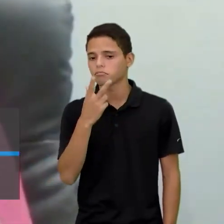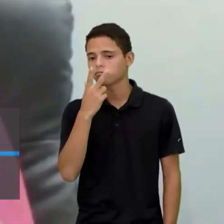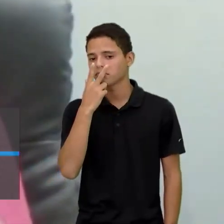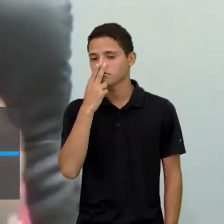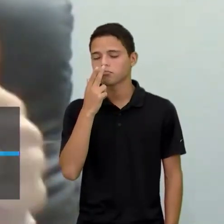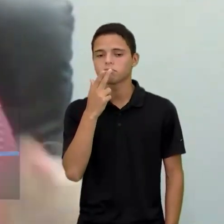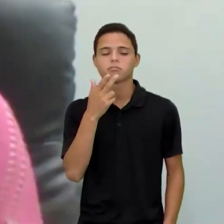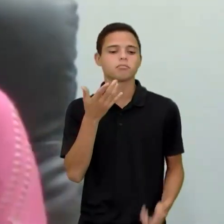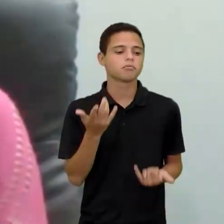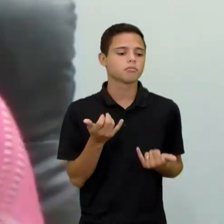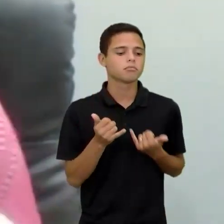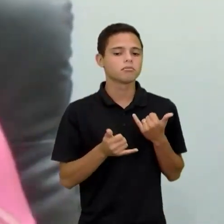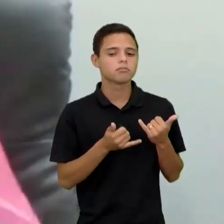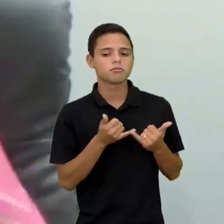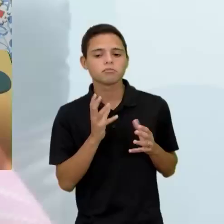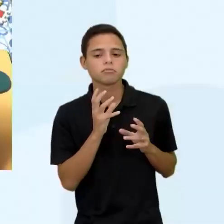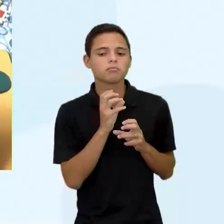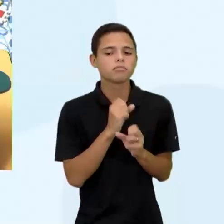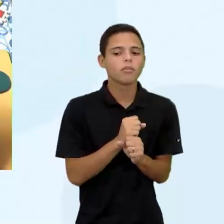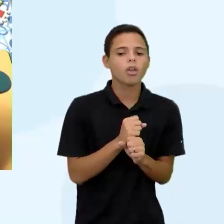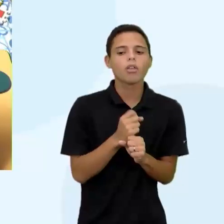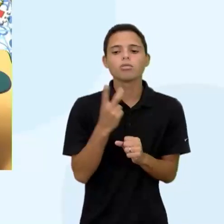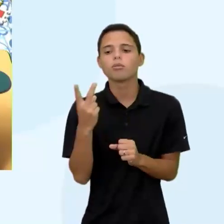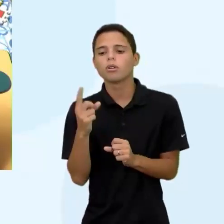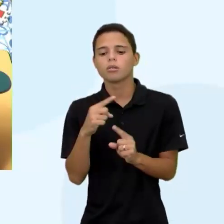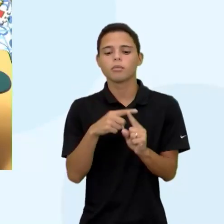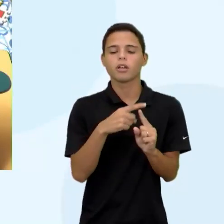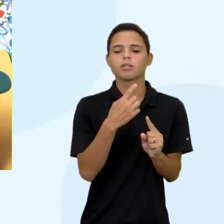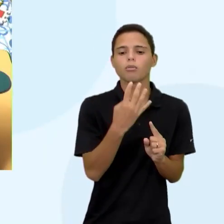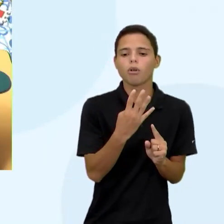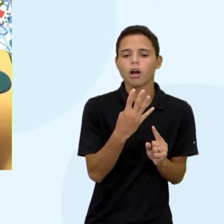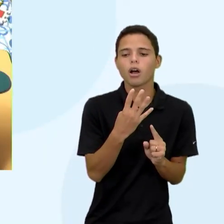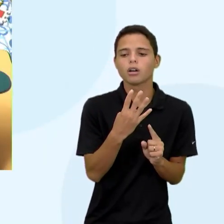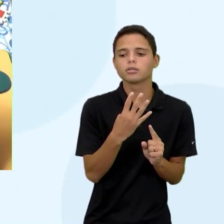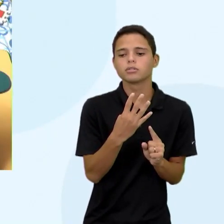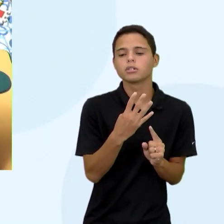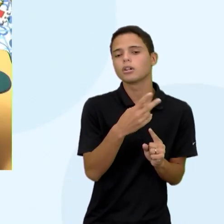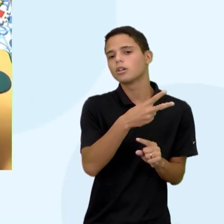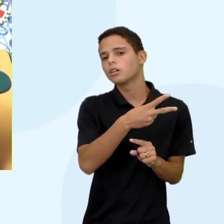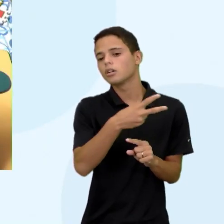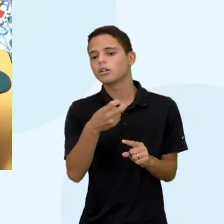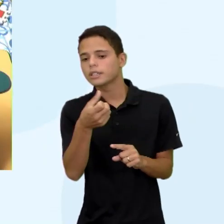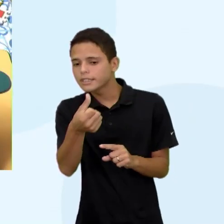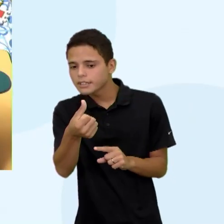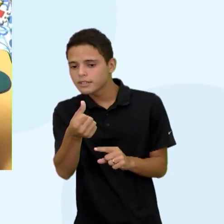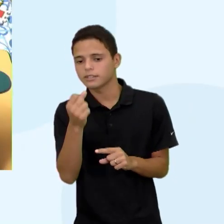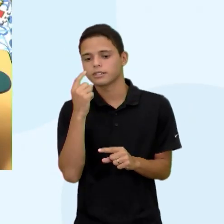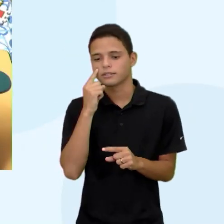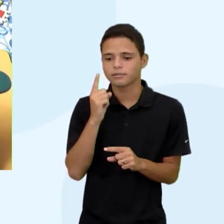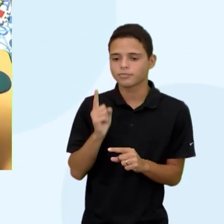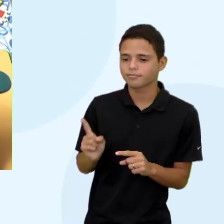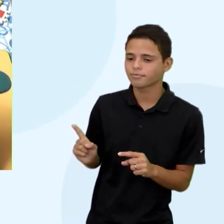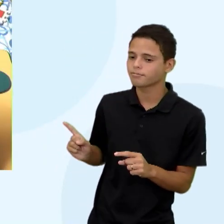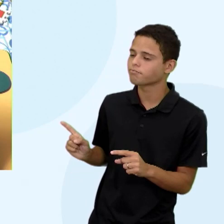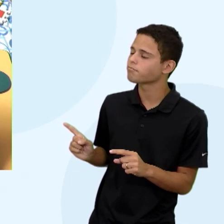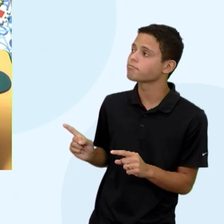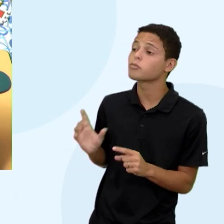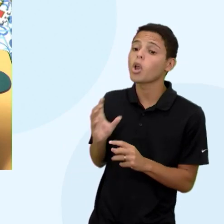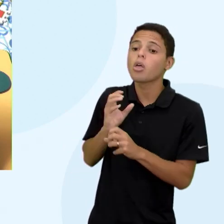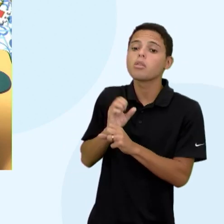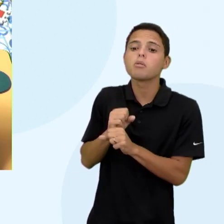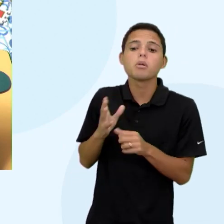palitinhos dele, 2 mais 4, tá? E aí ele vai ter a resposta, e tá lá a resposta do lado, quanto que